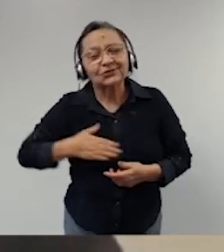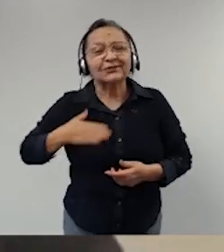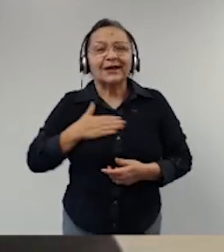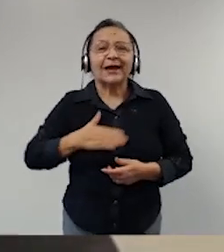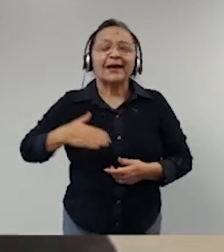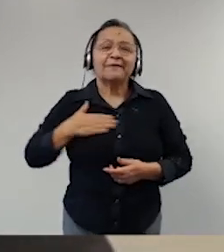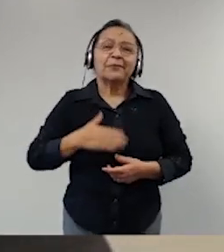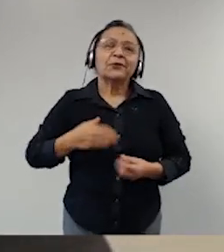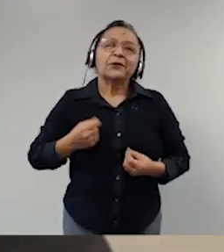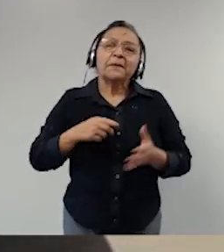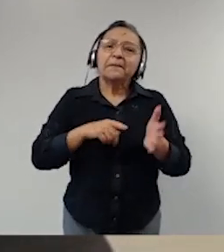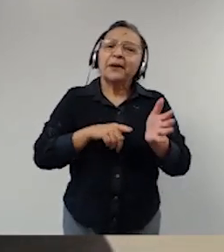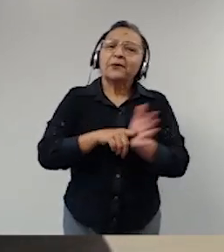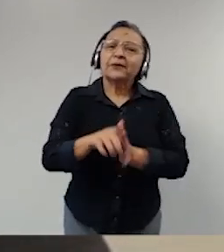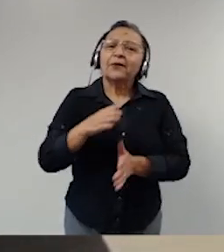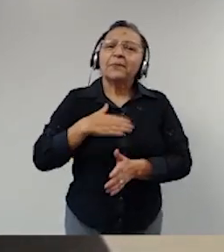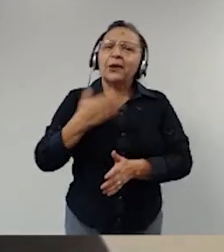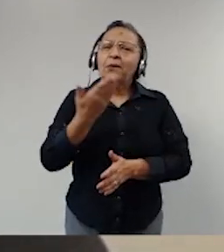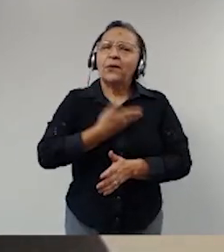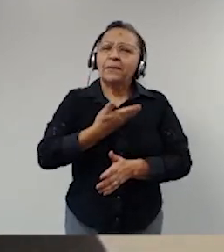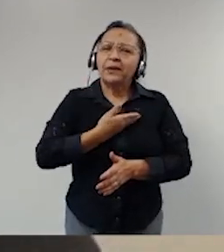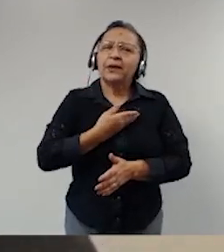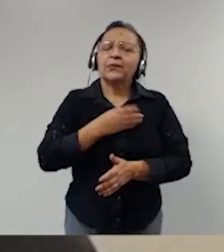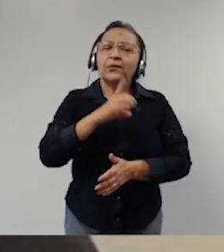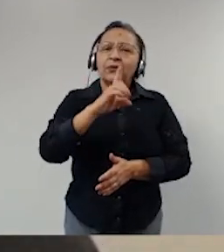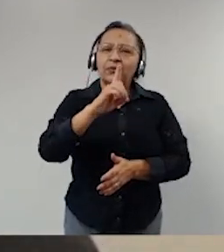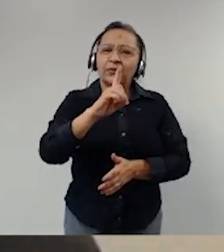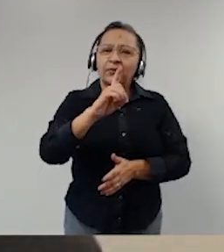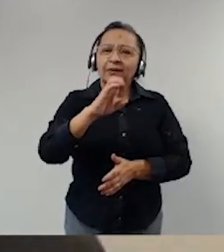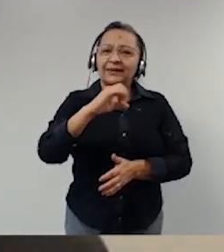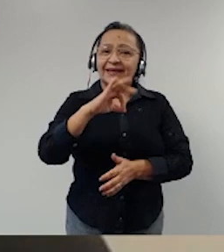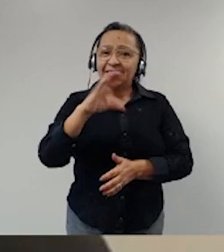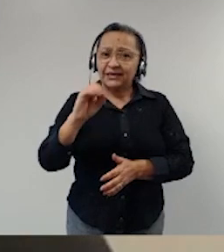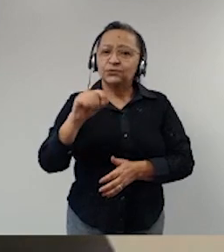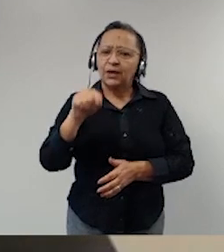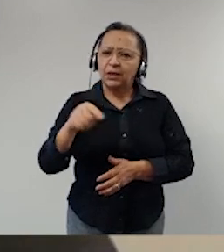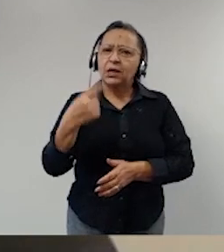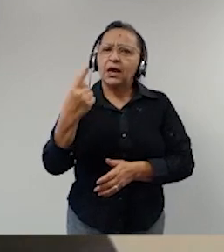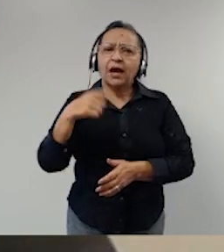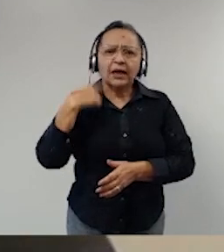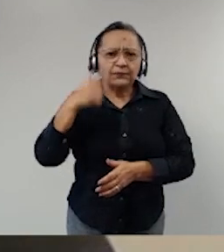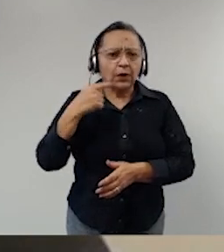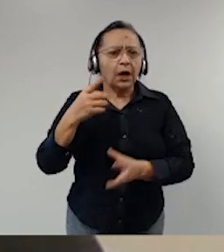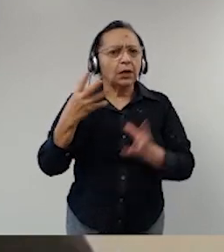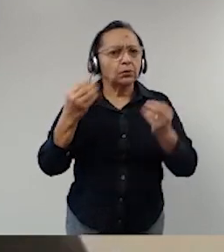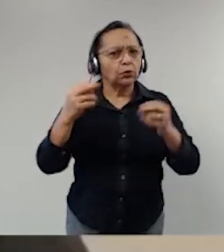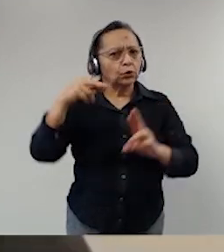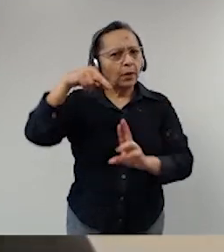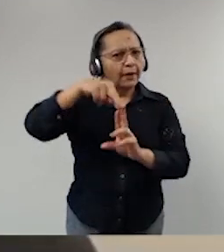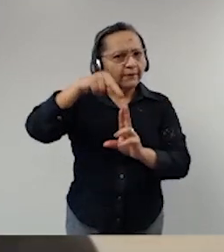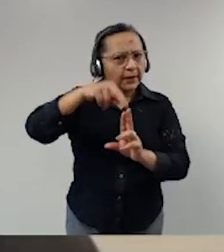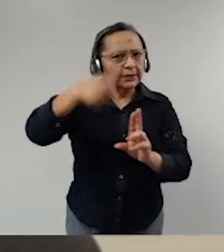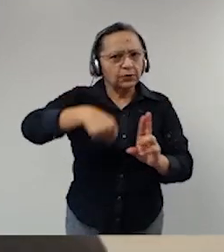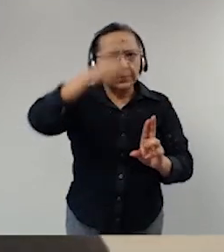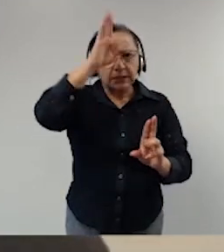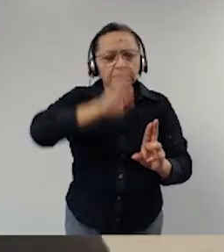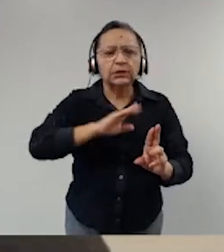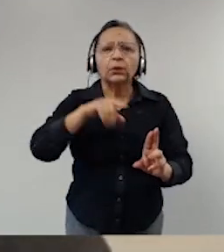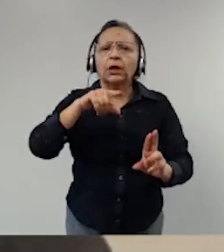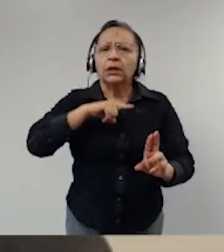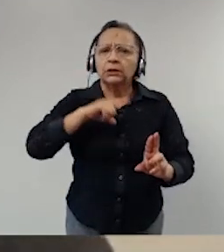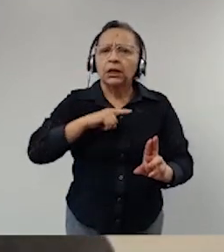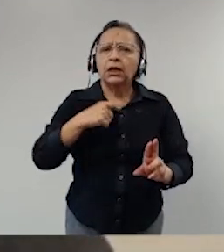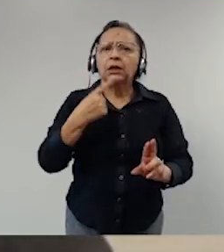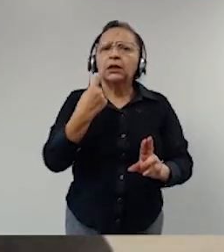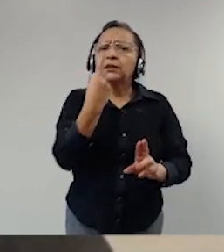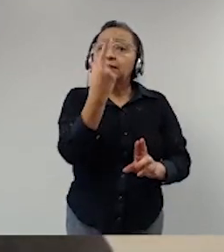perguntar ao meu colega e amigo Décio Freire, que é um dos advogados mais respeitados no Brasil, tem